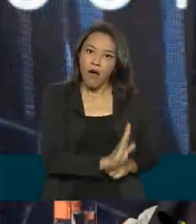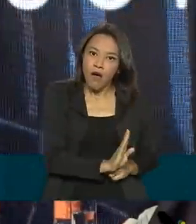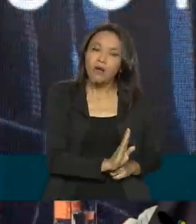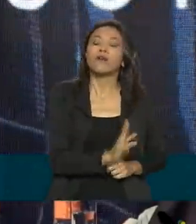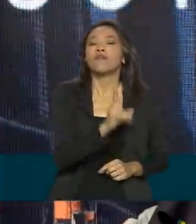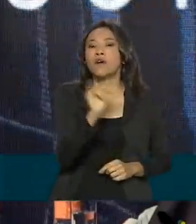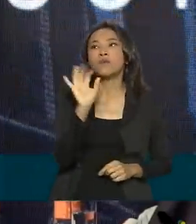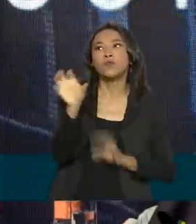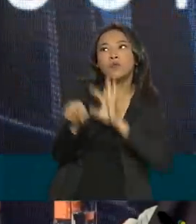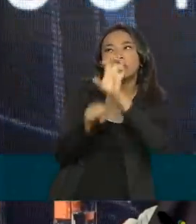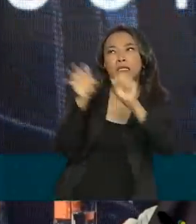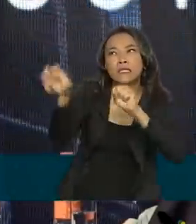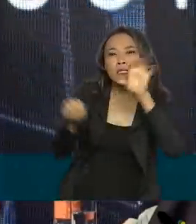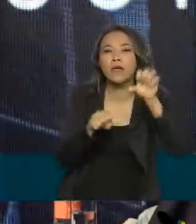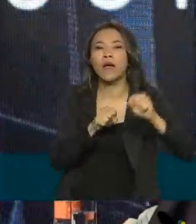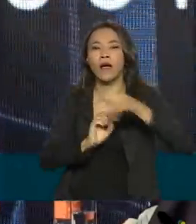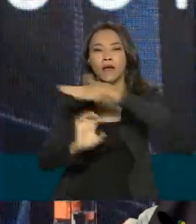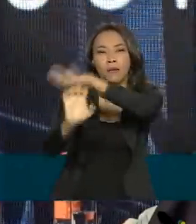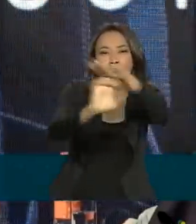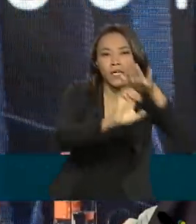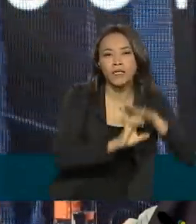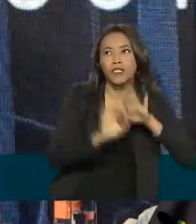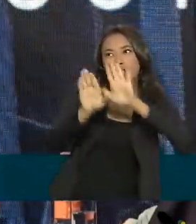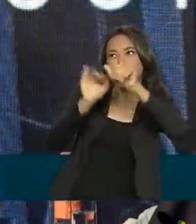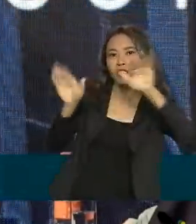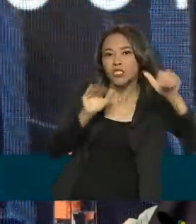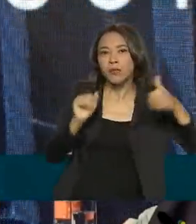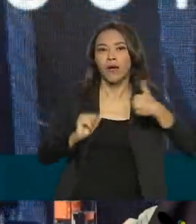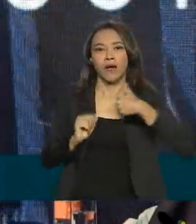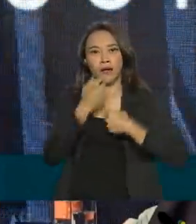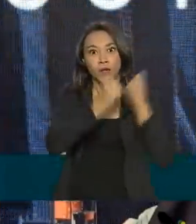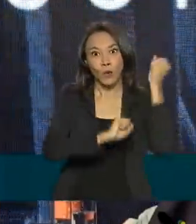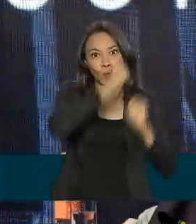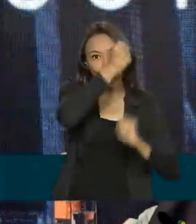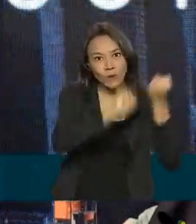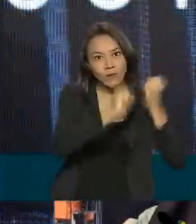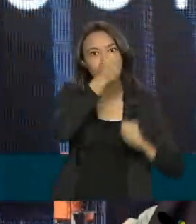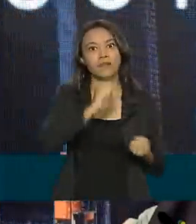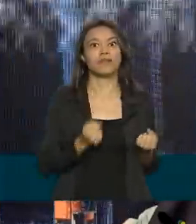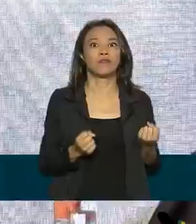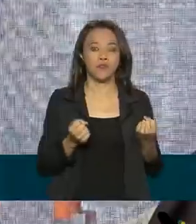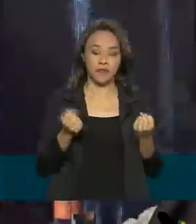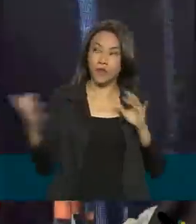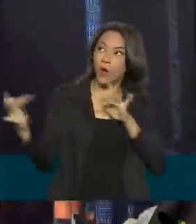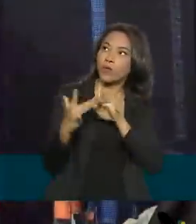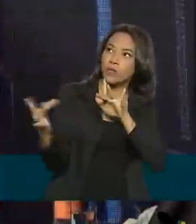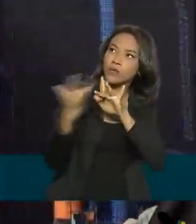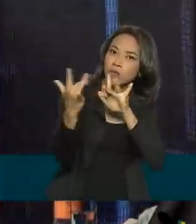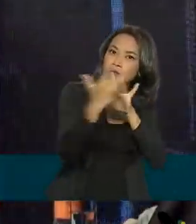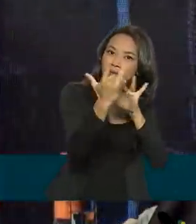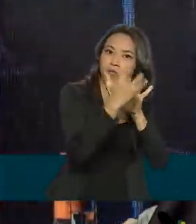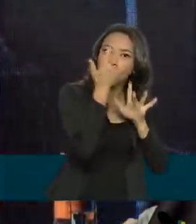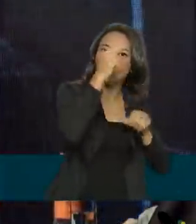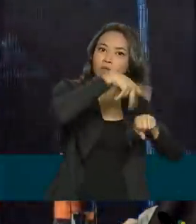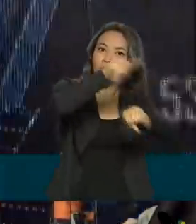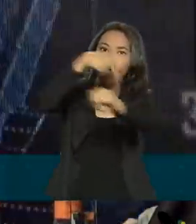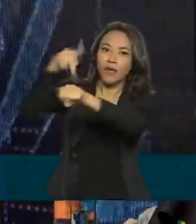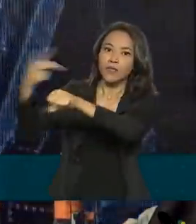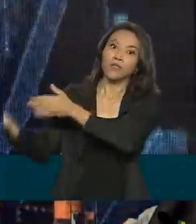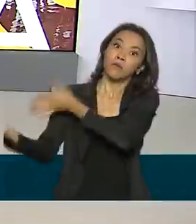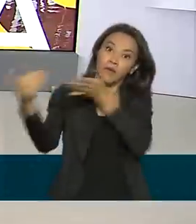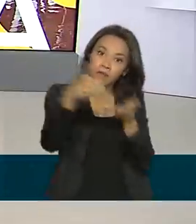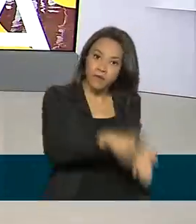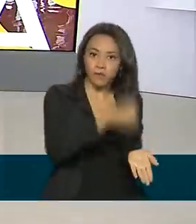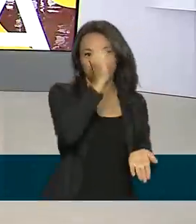buscar empresas, buscar indústrias, conversar com players internacionais para que a gente possa trazê-los para o nosso